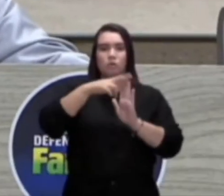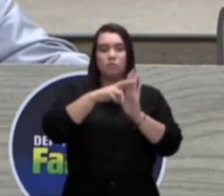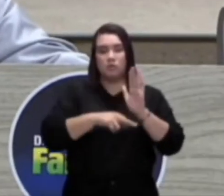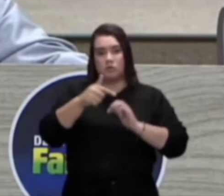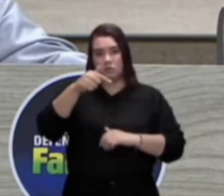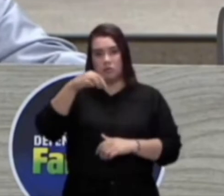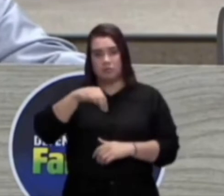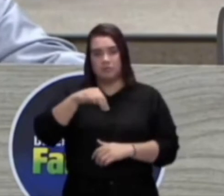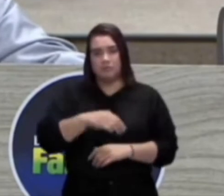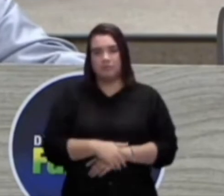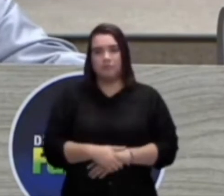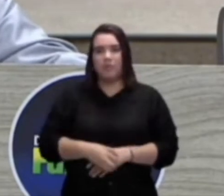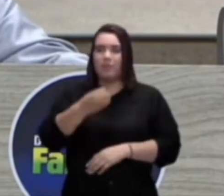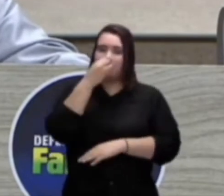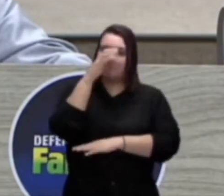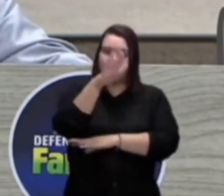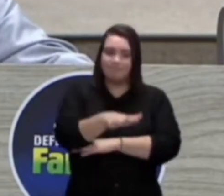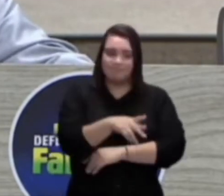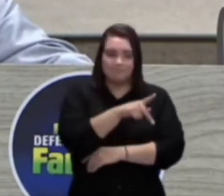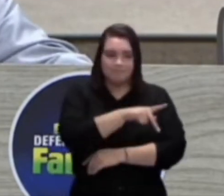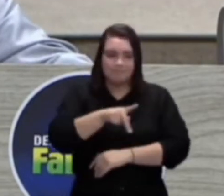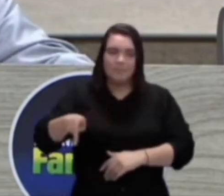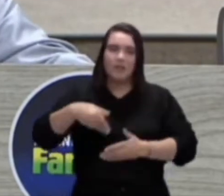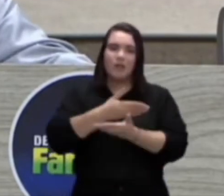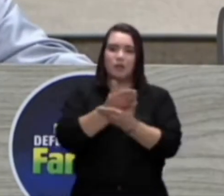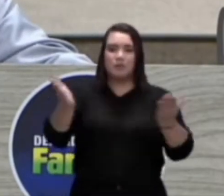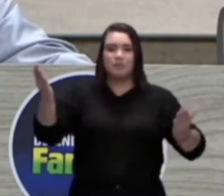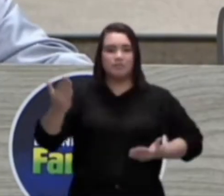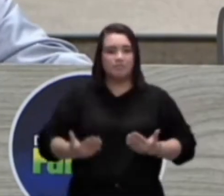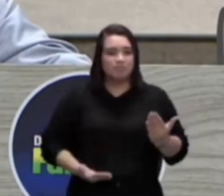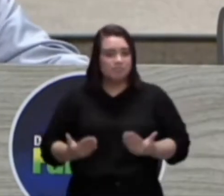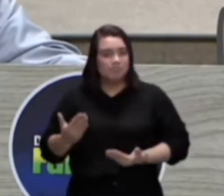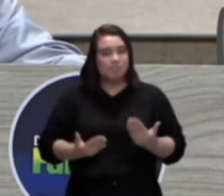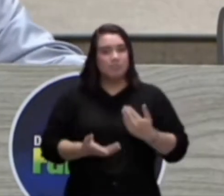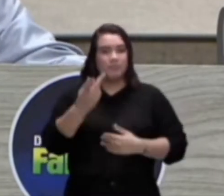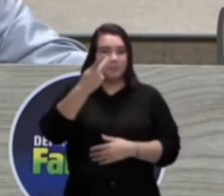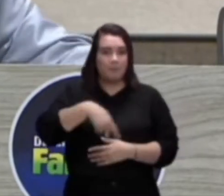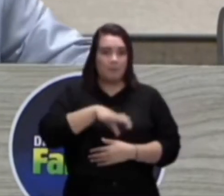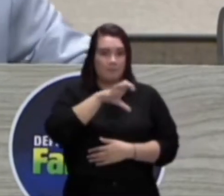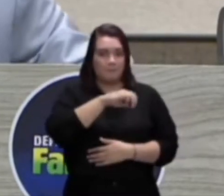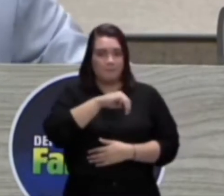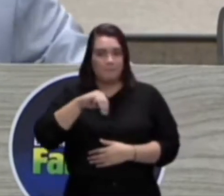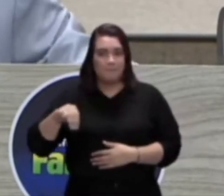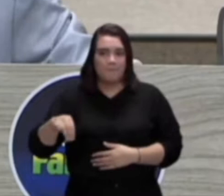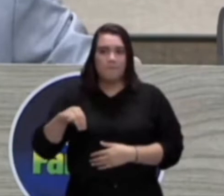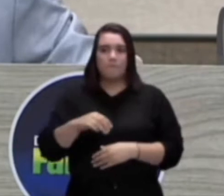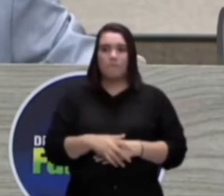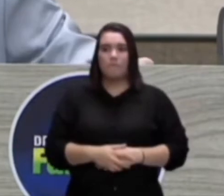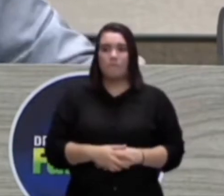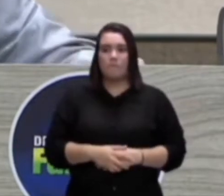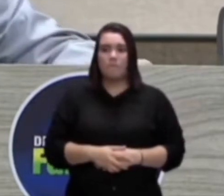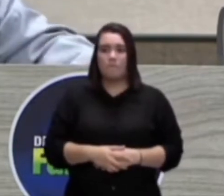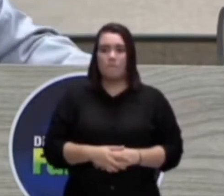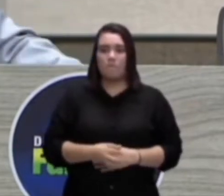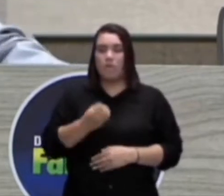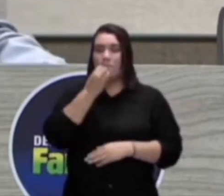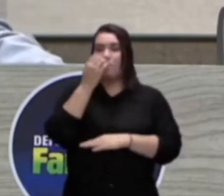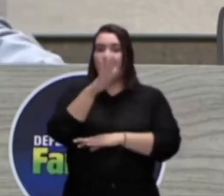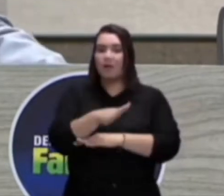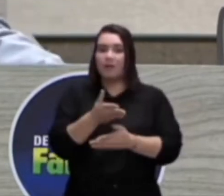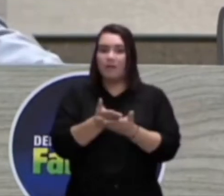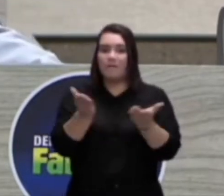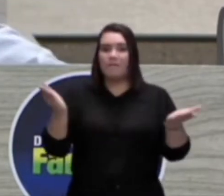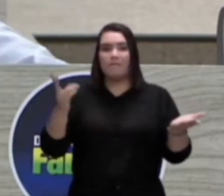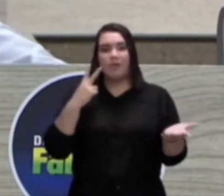tarde, presidente. Boa tarde a todos os servidores, assessores dessa augusta casa. Boa tarde aos vereadores